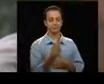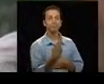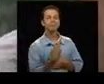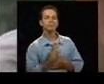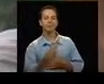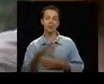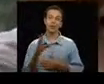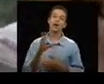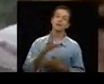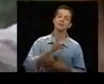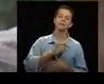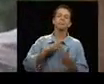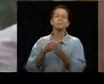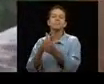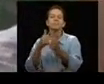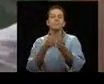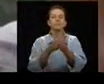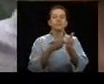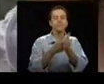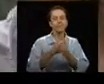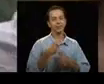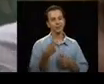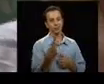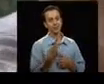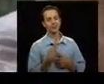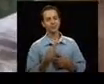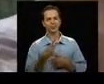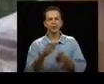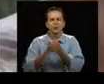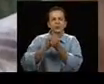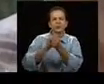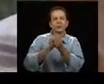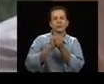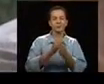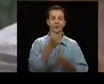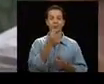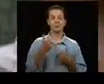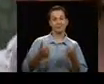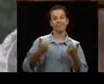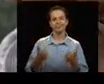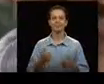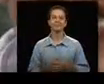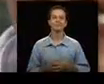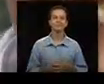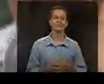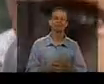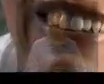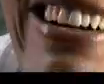assim, nós dois, amor e dói.